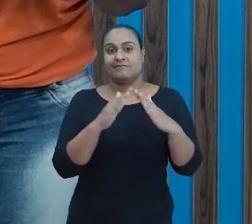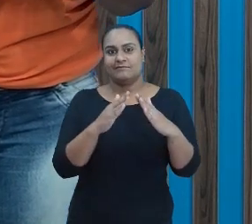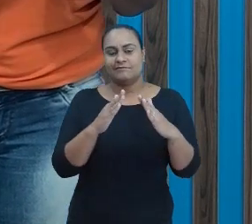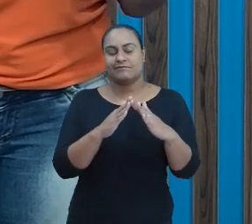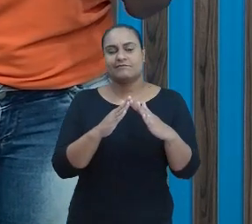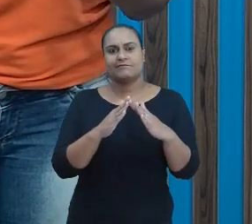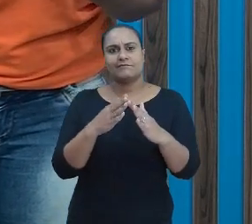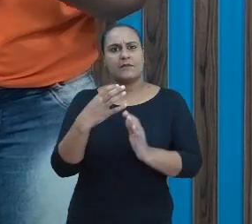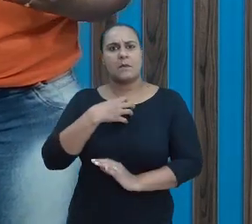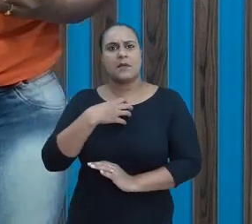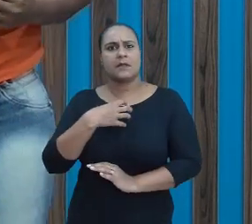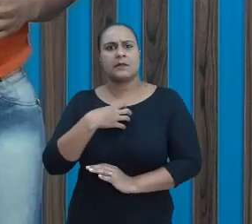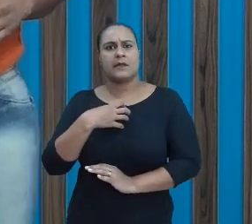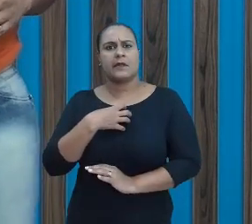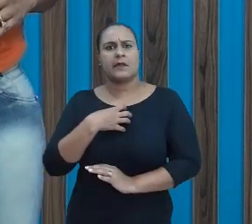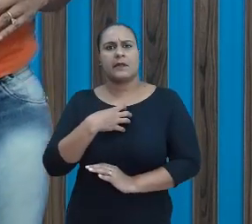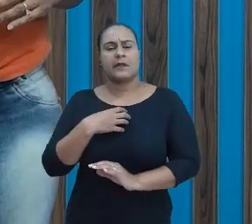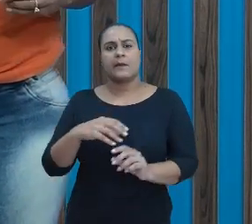de maneira